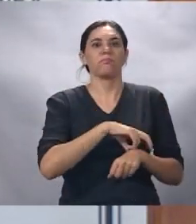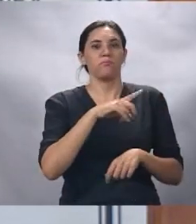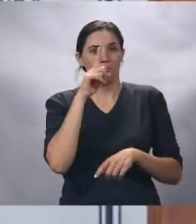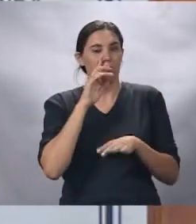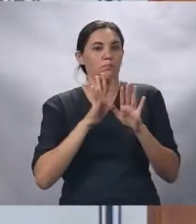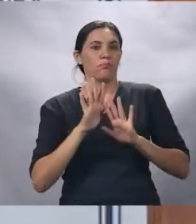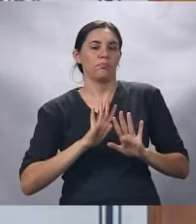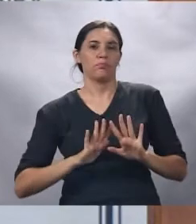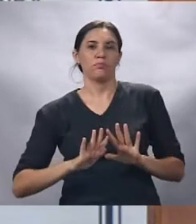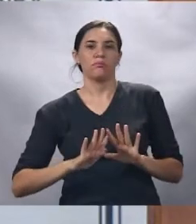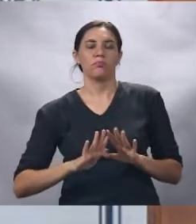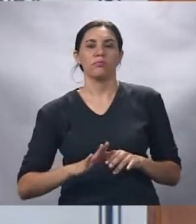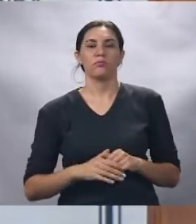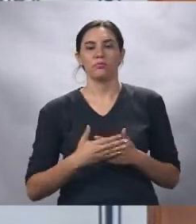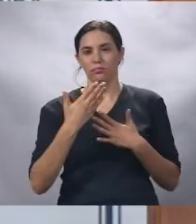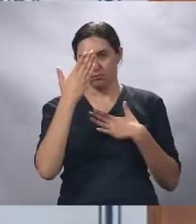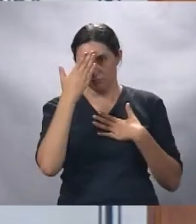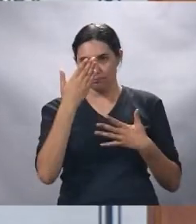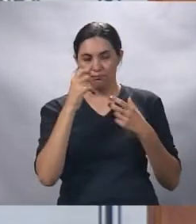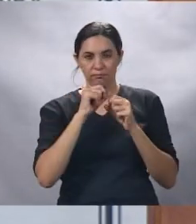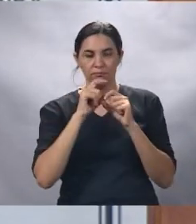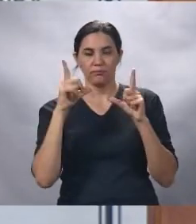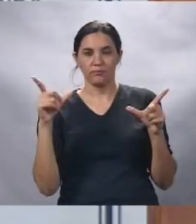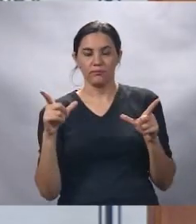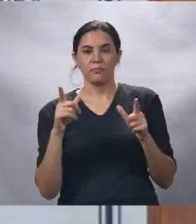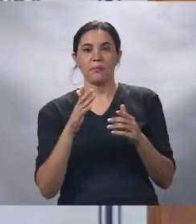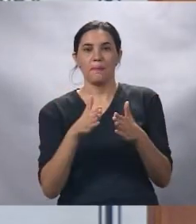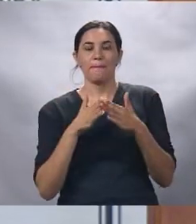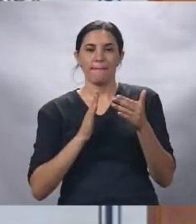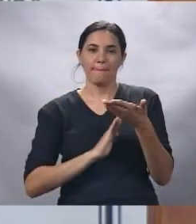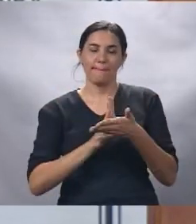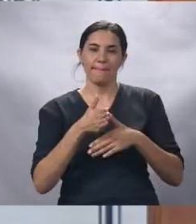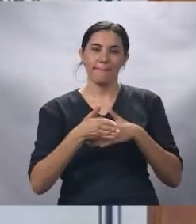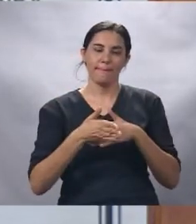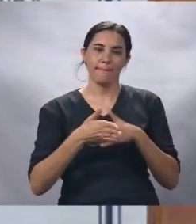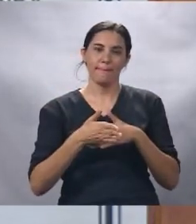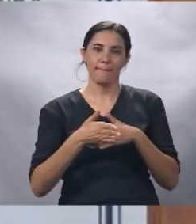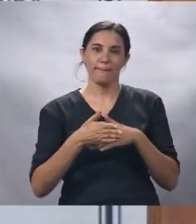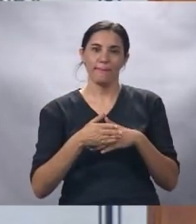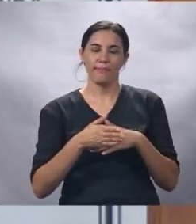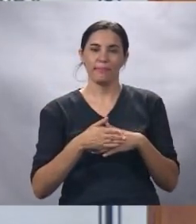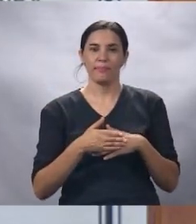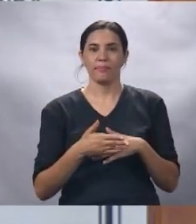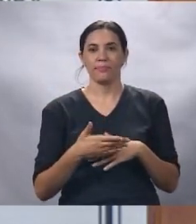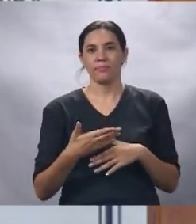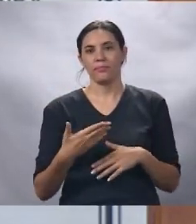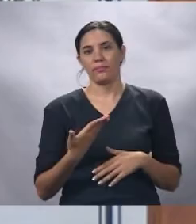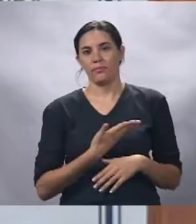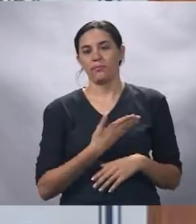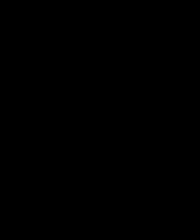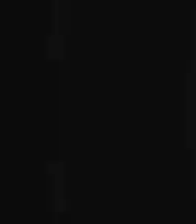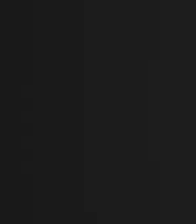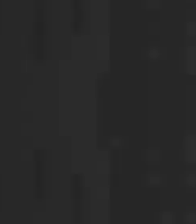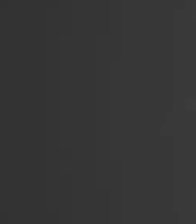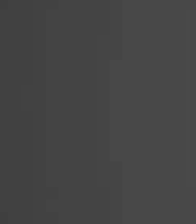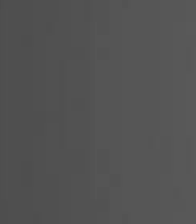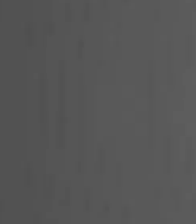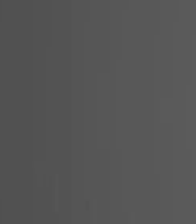animal peçonhento lá. Agradeço aí a atenção, peço a aprovação dos nobres pares desse nosso requerimento.